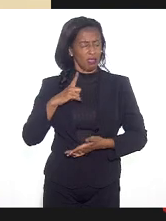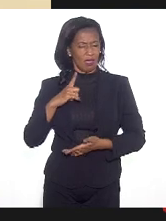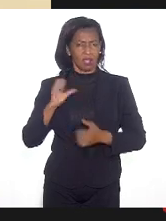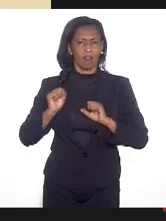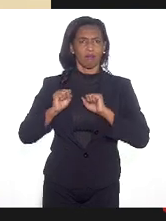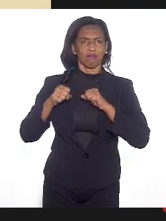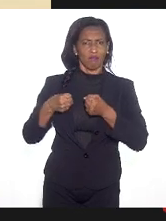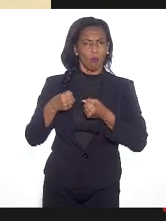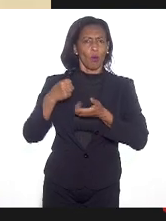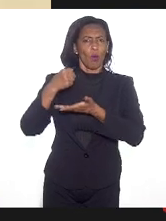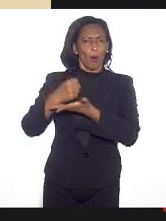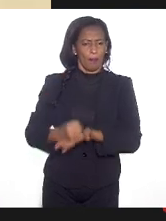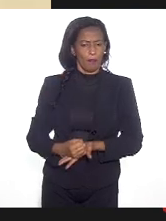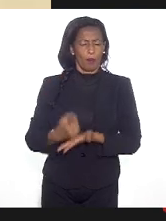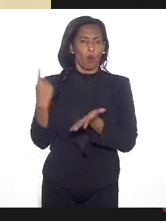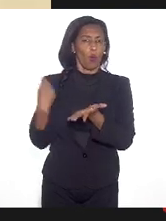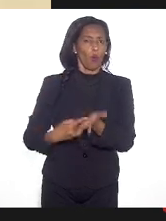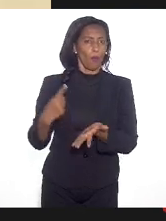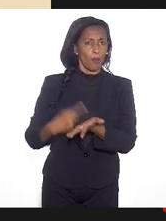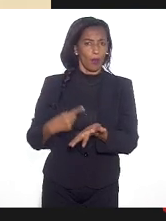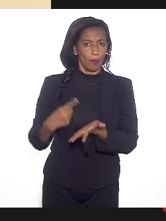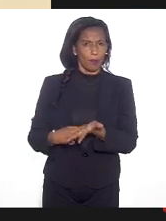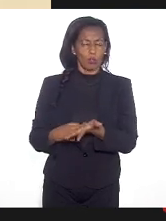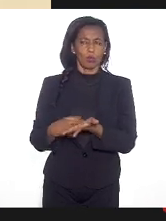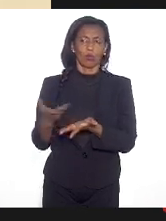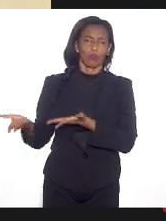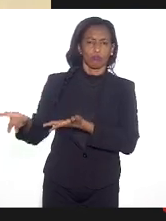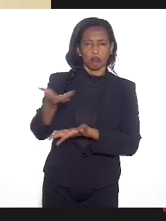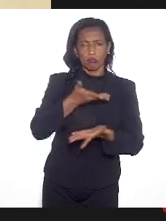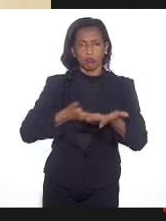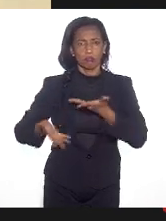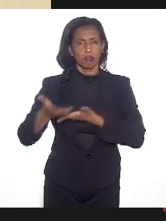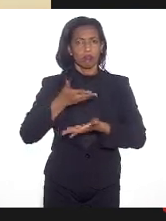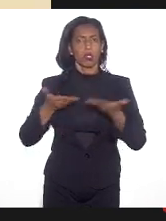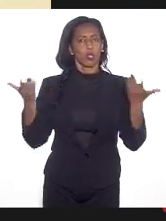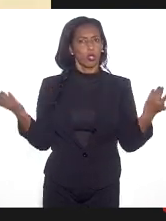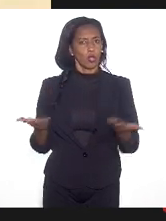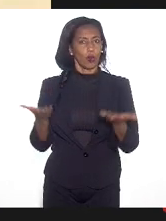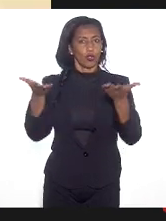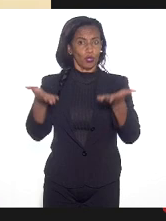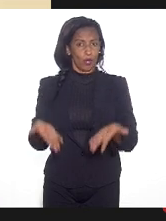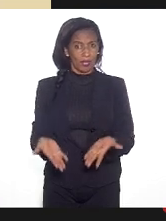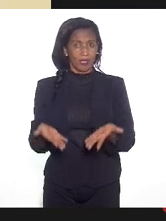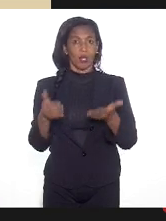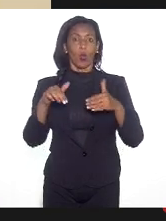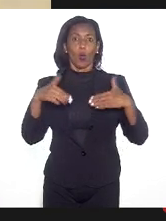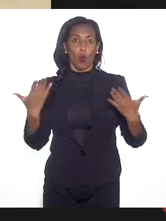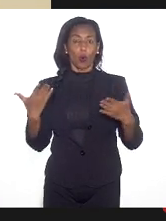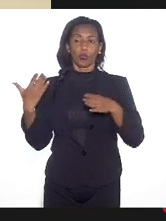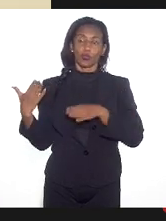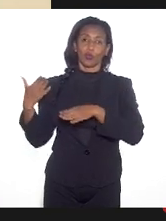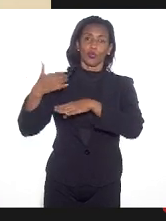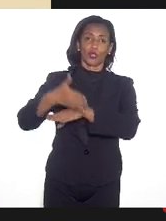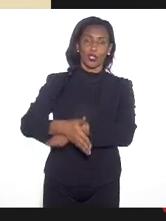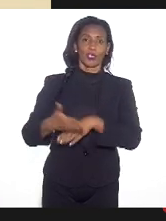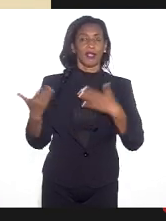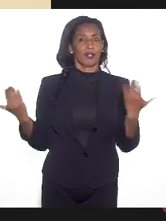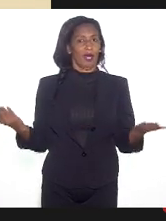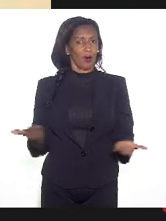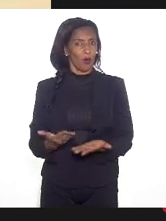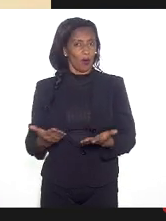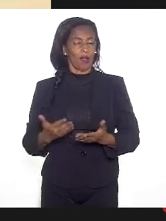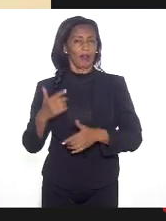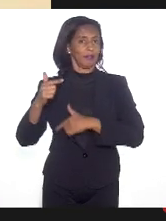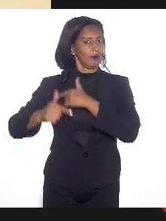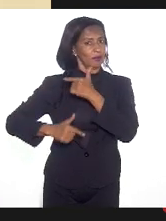a minha parceria, o meu compromisso com todos vocês que estão aí, outros que estão entrando agora, os que estão na ativa, mas não